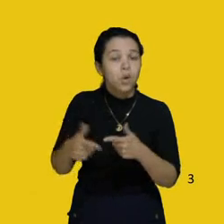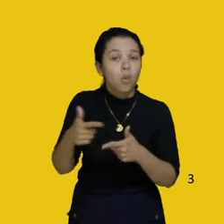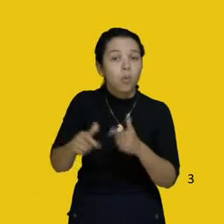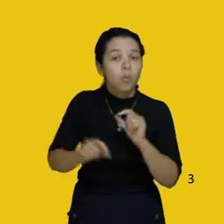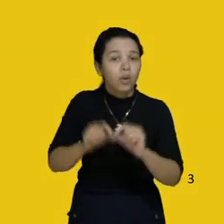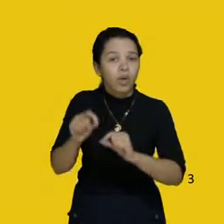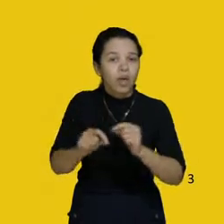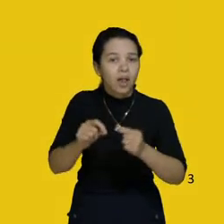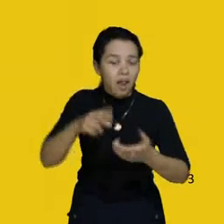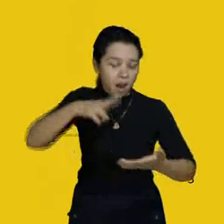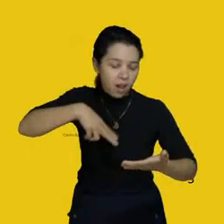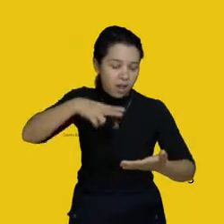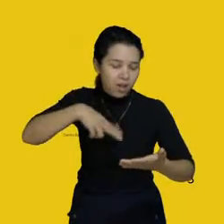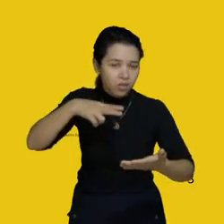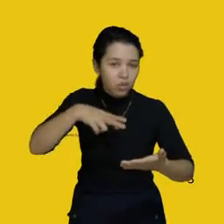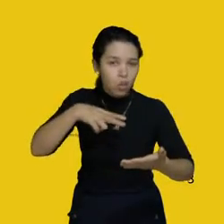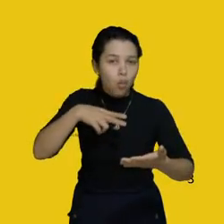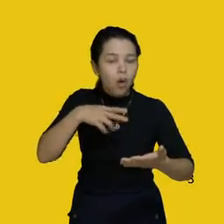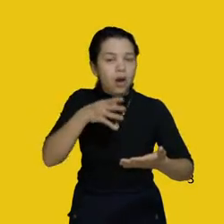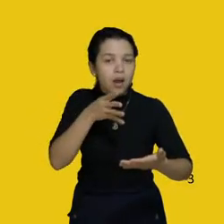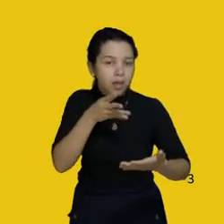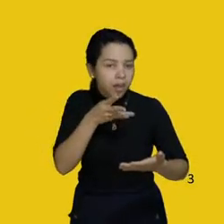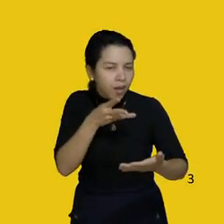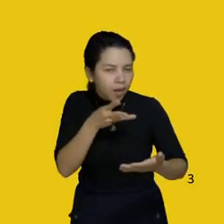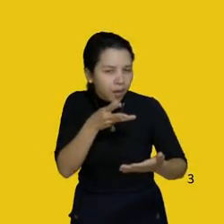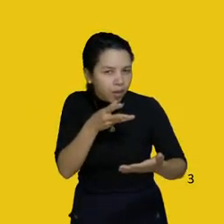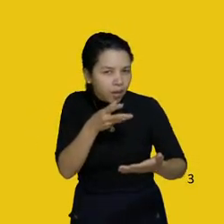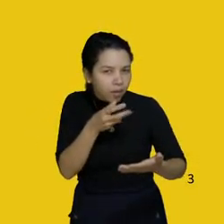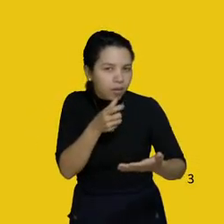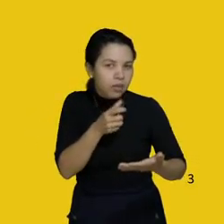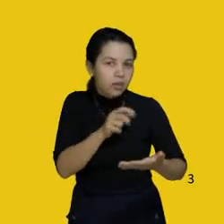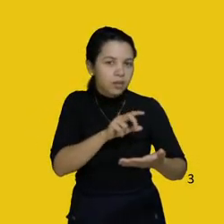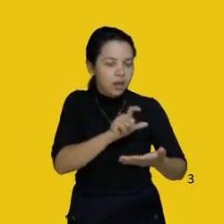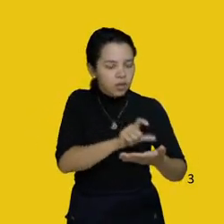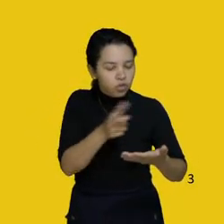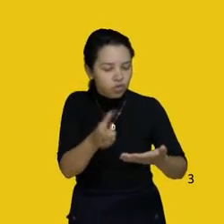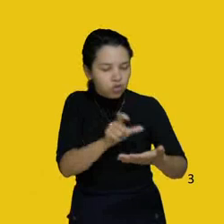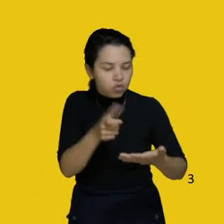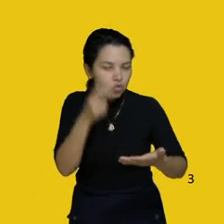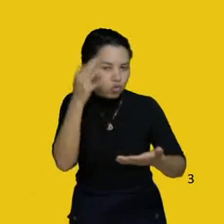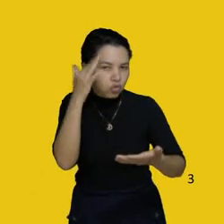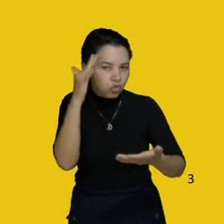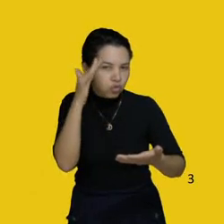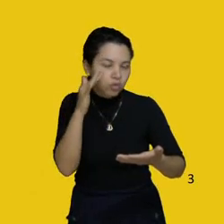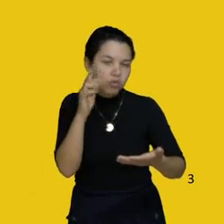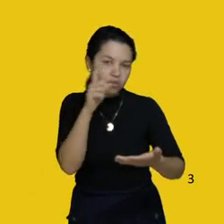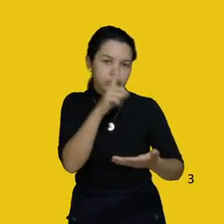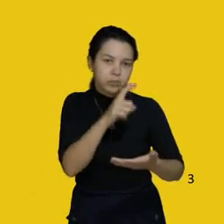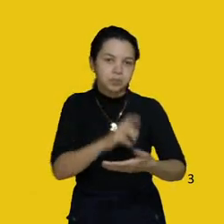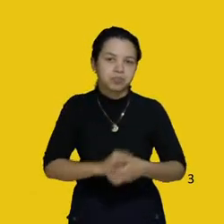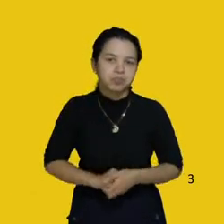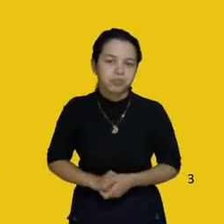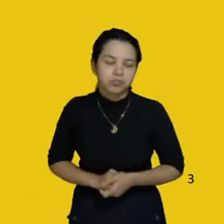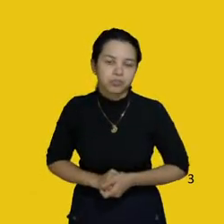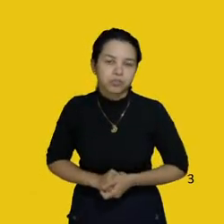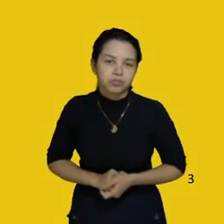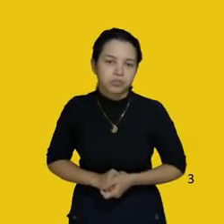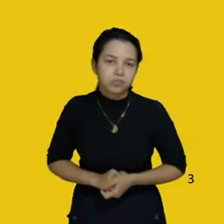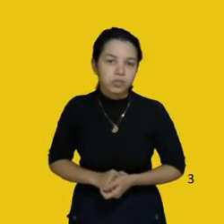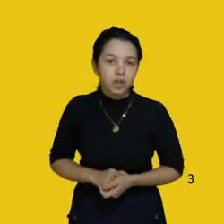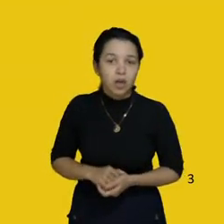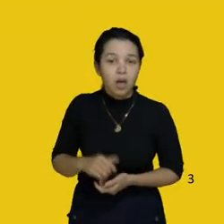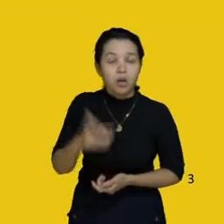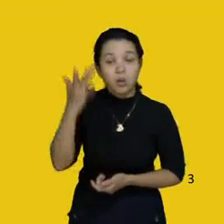né que é bem lenta decodificando ainda e de compreensão e assim os pacientes eu não sei se